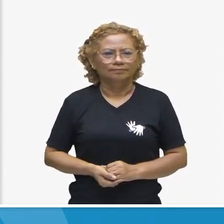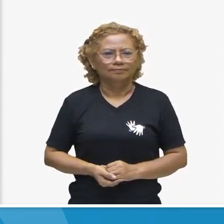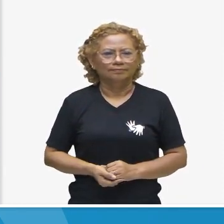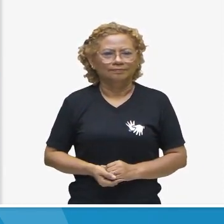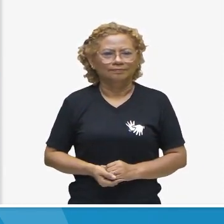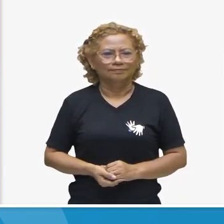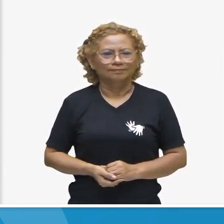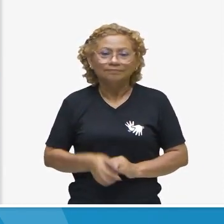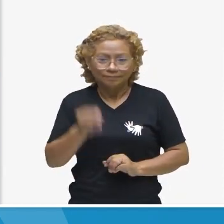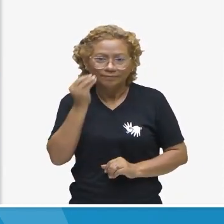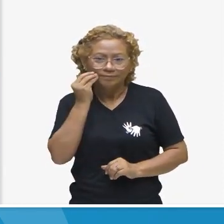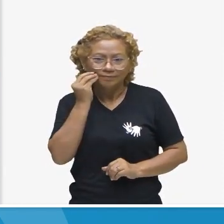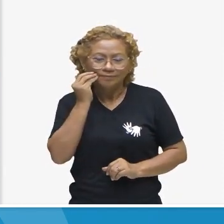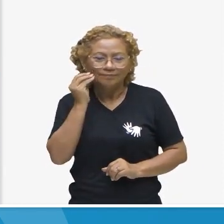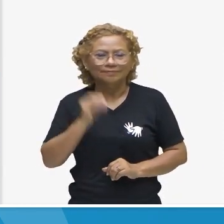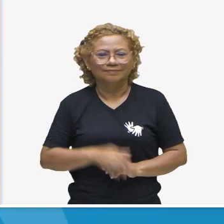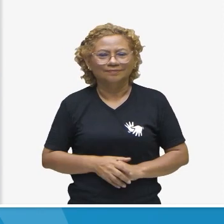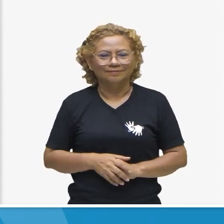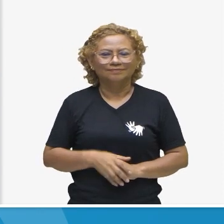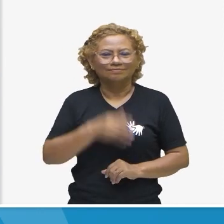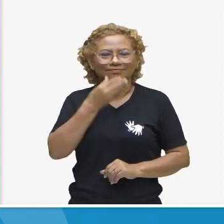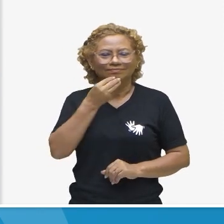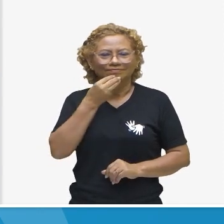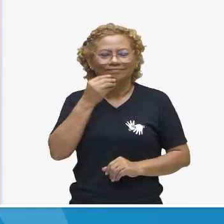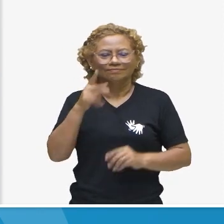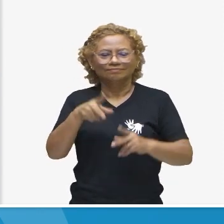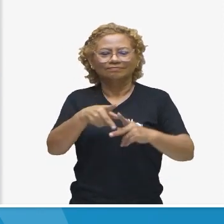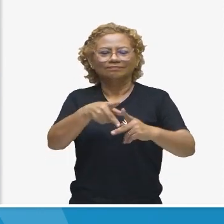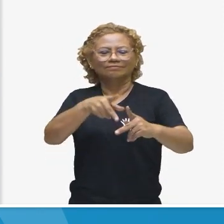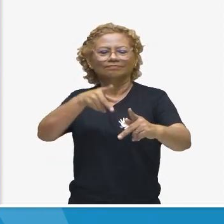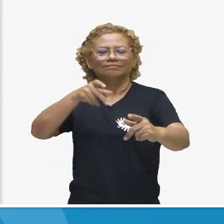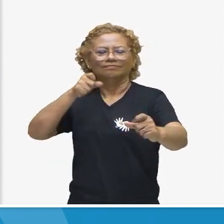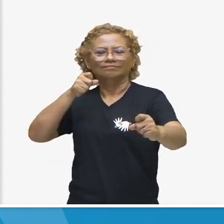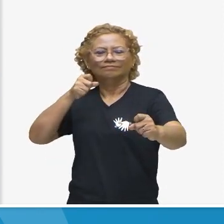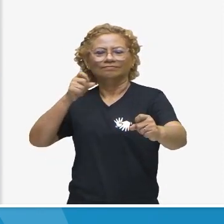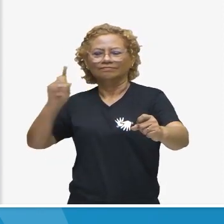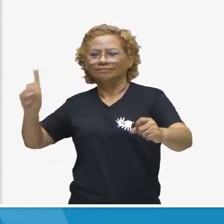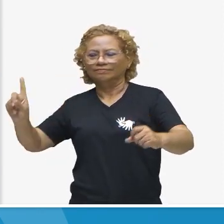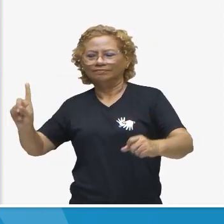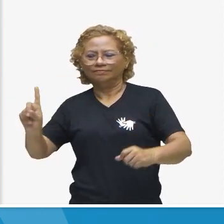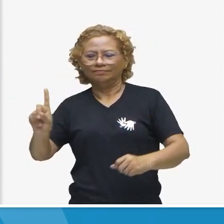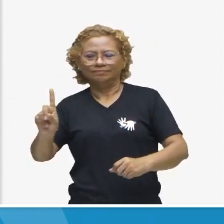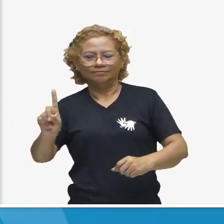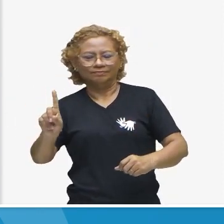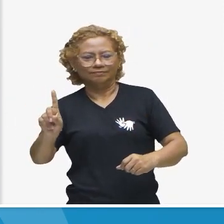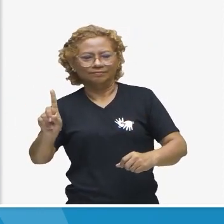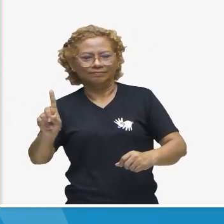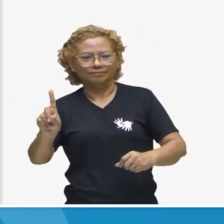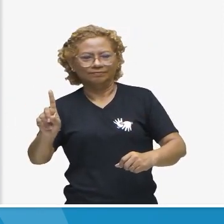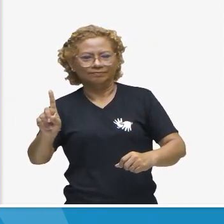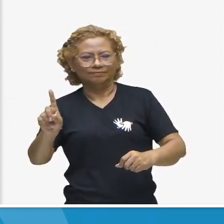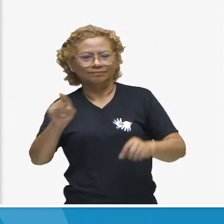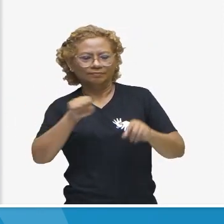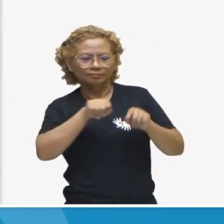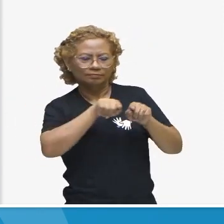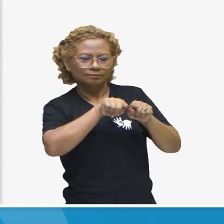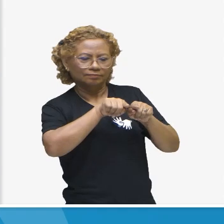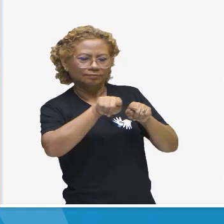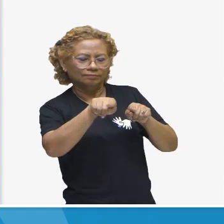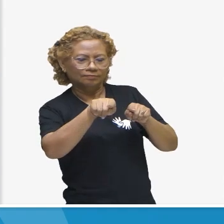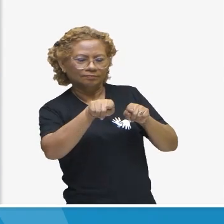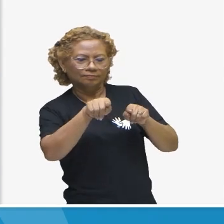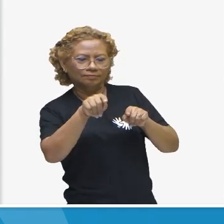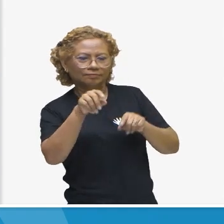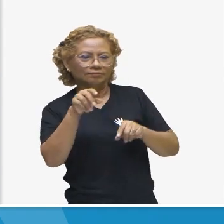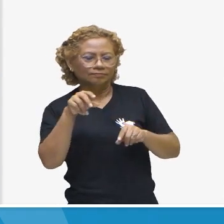Muito bem, viram só? O arqueiro lançou a flecha. Do ponto de vista do arqueiro, ele tem ali um único